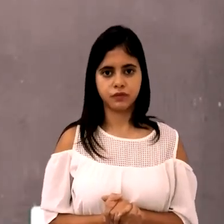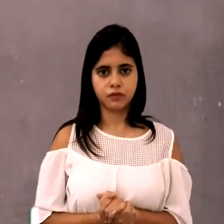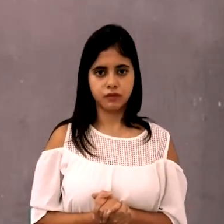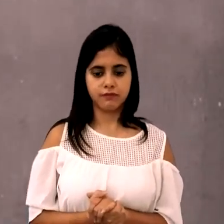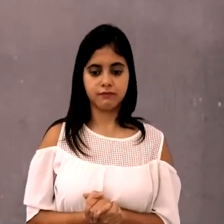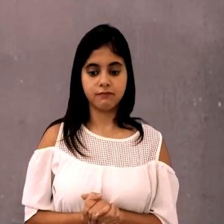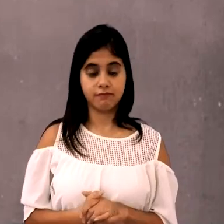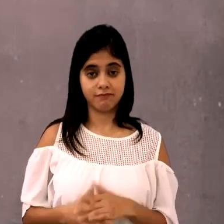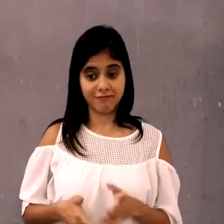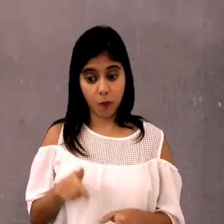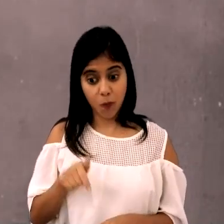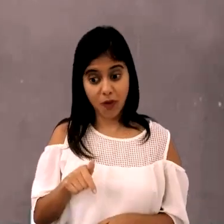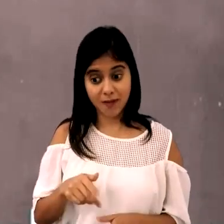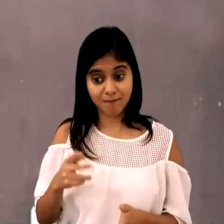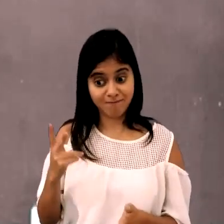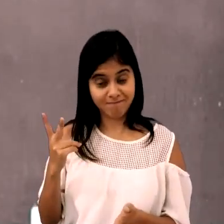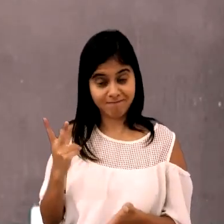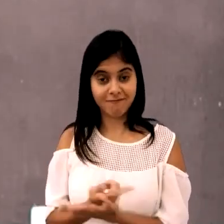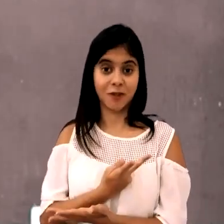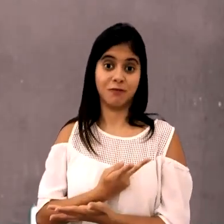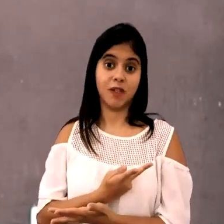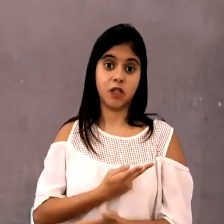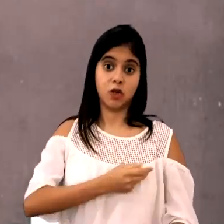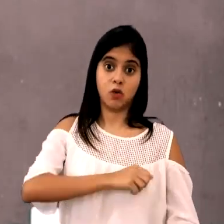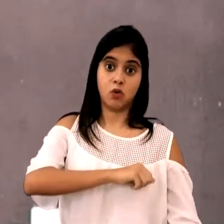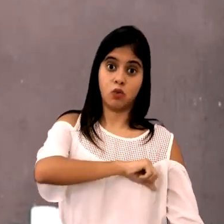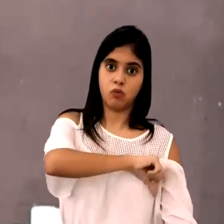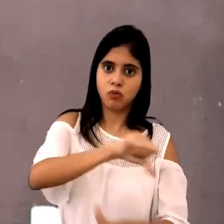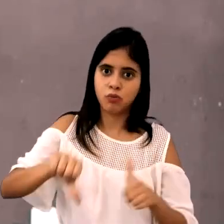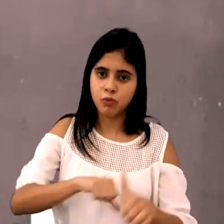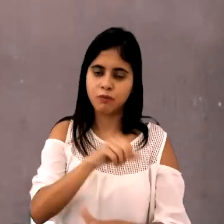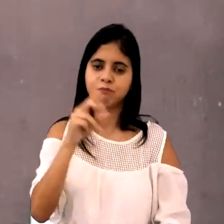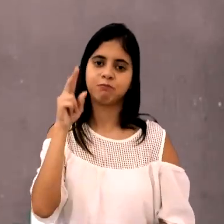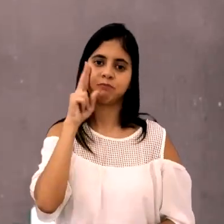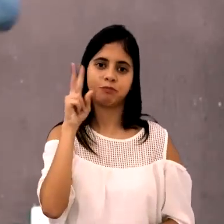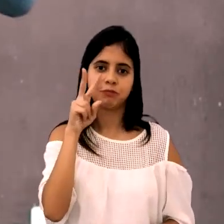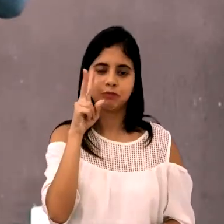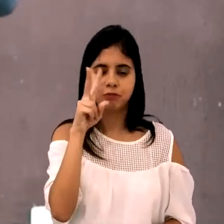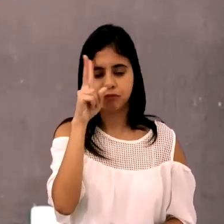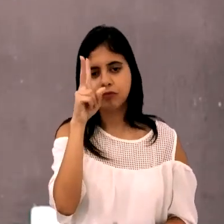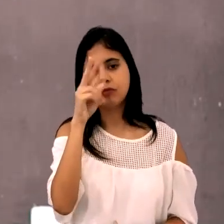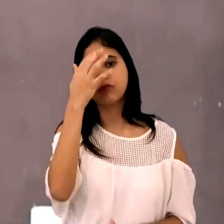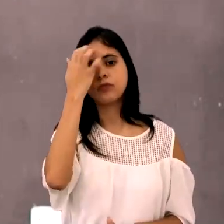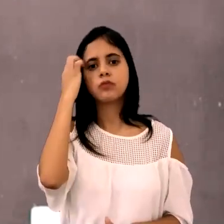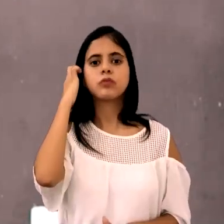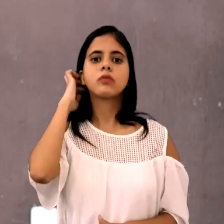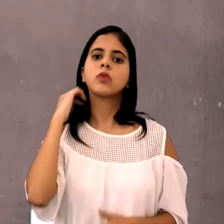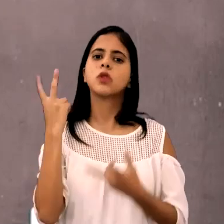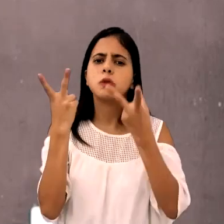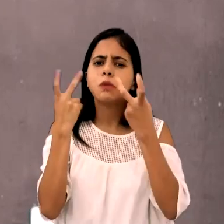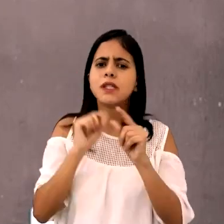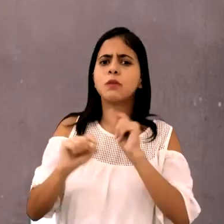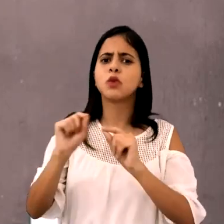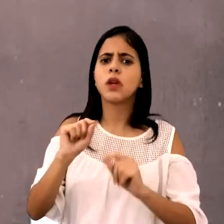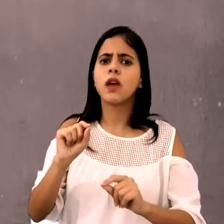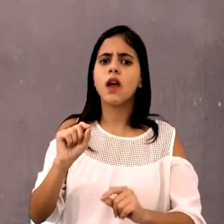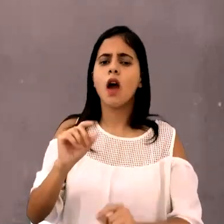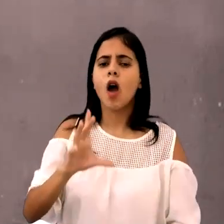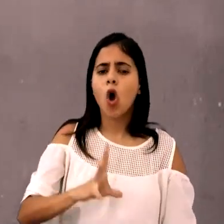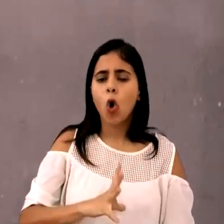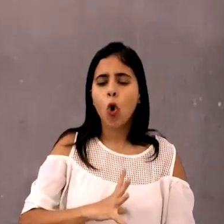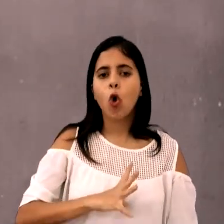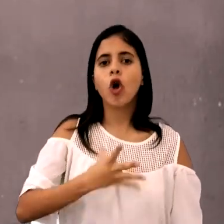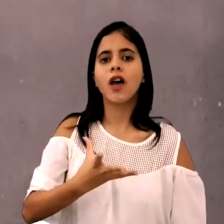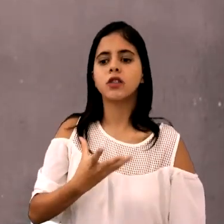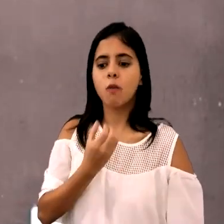É aqui que acontece a reviravolta da história. O que nós vemos na sequência é um ato de coragem,